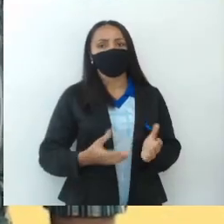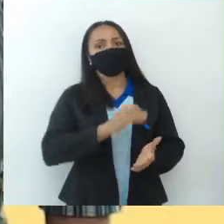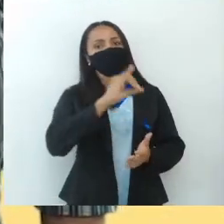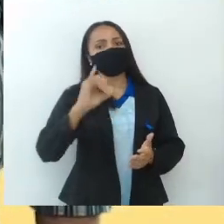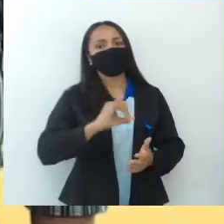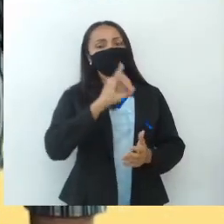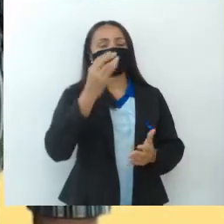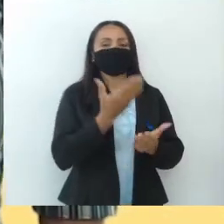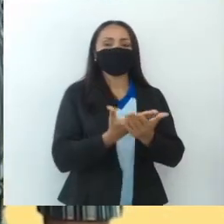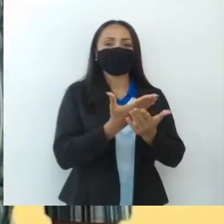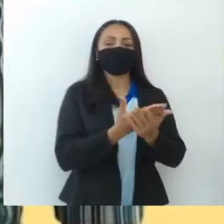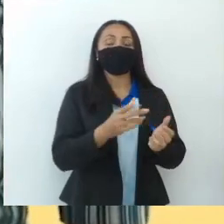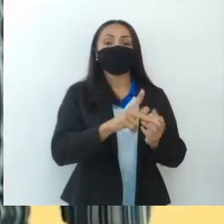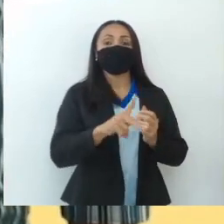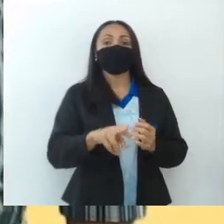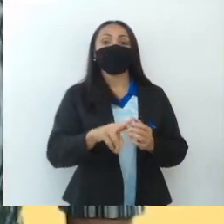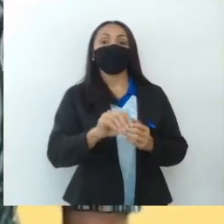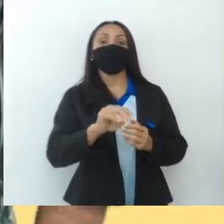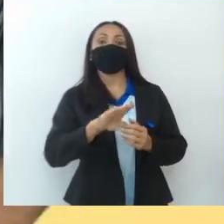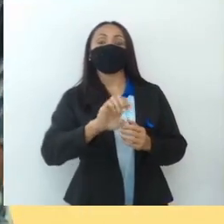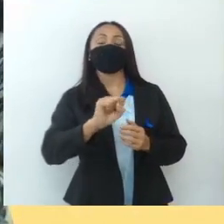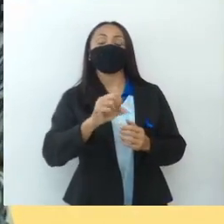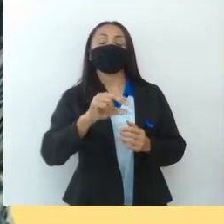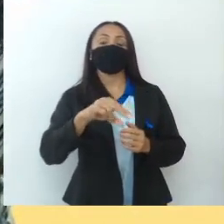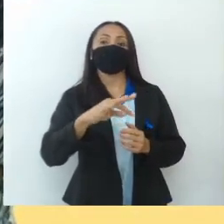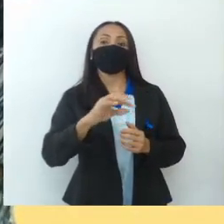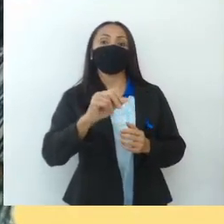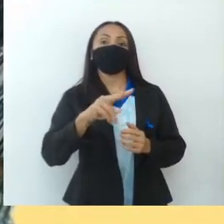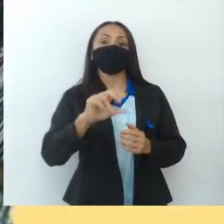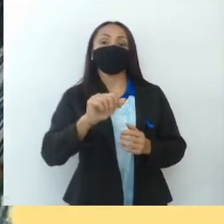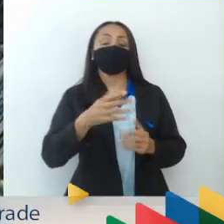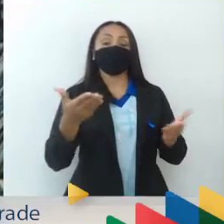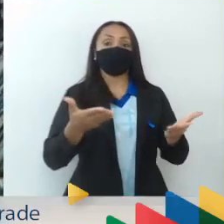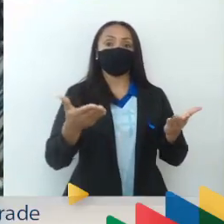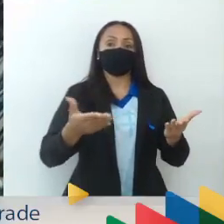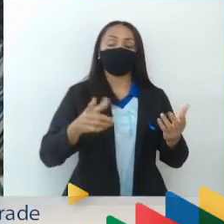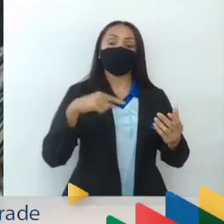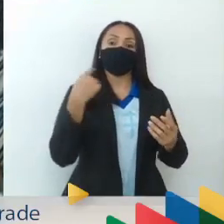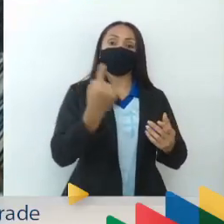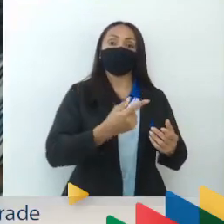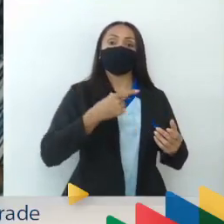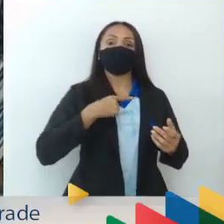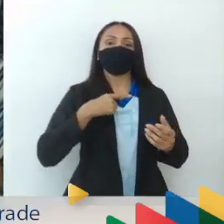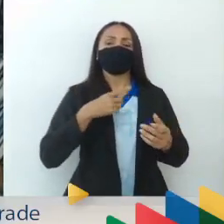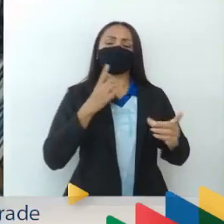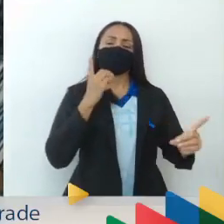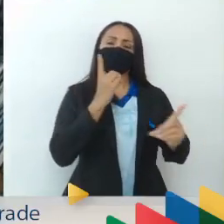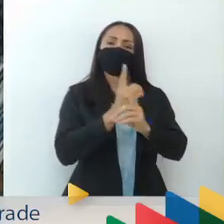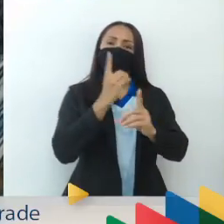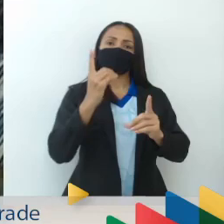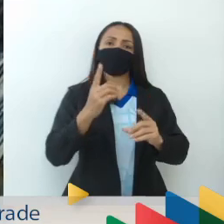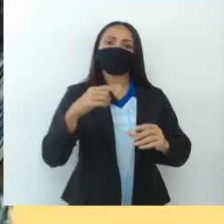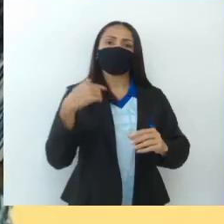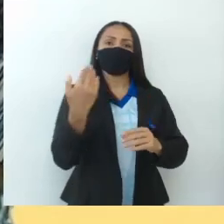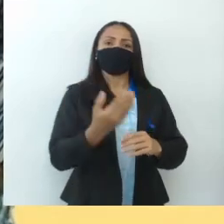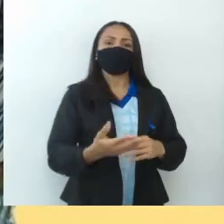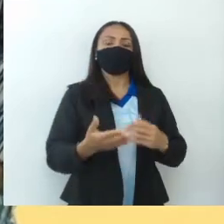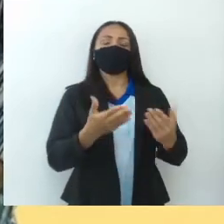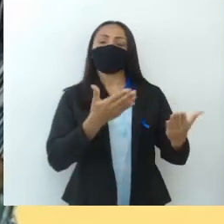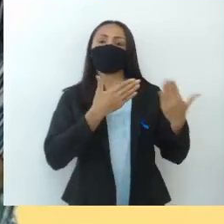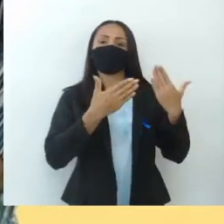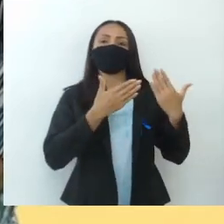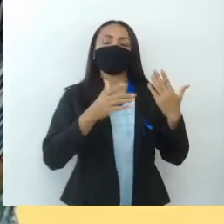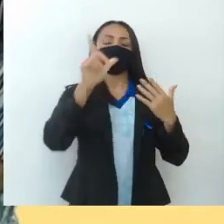Olá, estudantes! Eu sou o professor Robson Anselmo Tavares e hoje nós temos mais um encontro da nossa série Papo